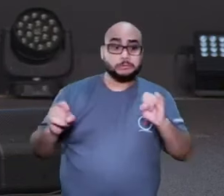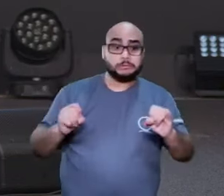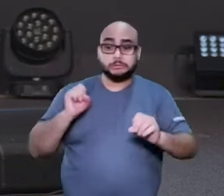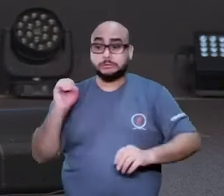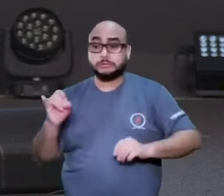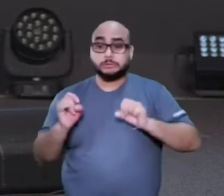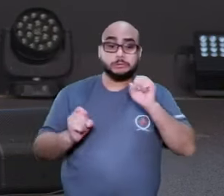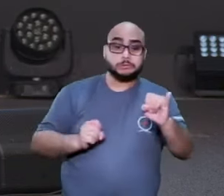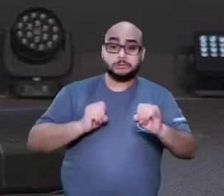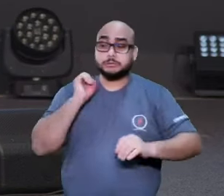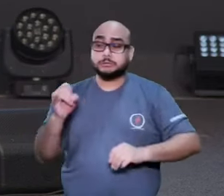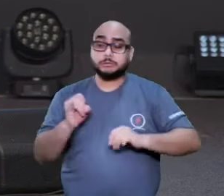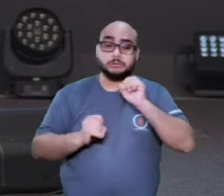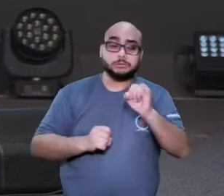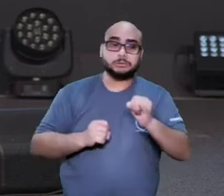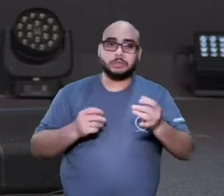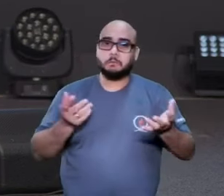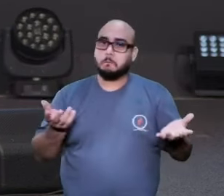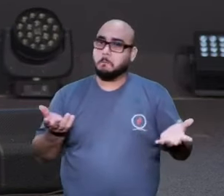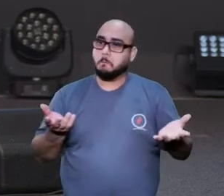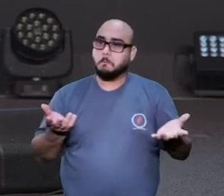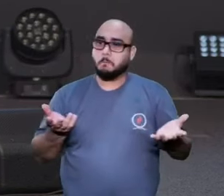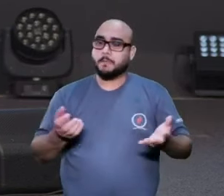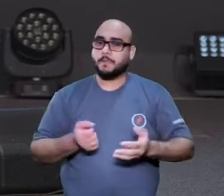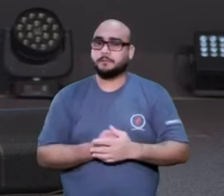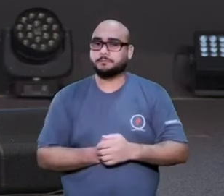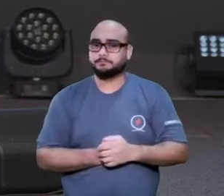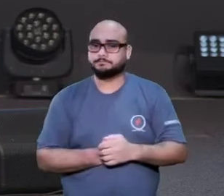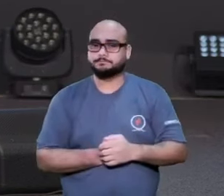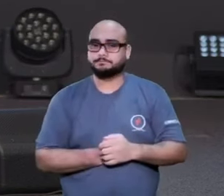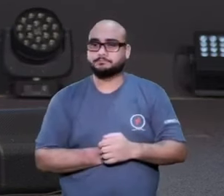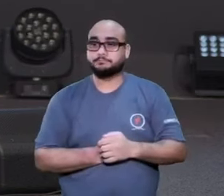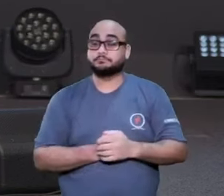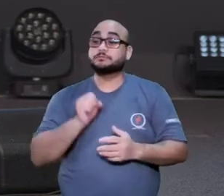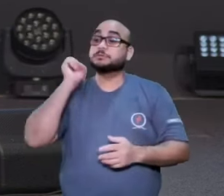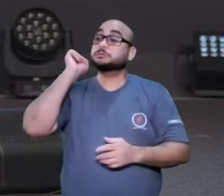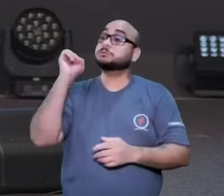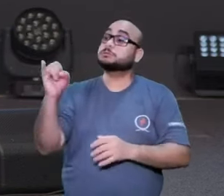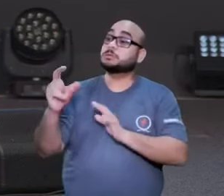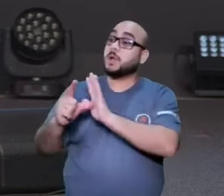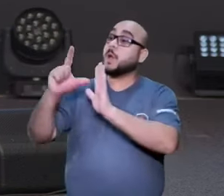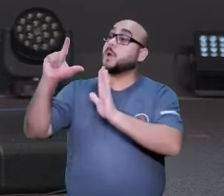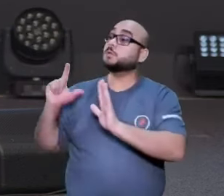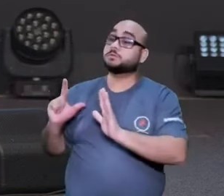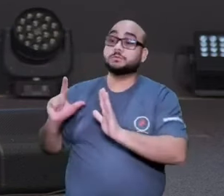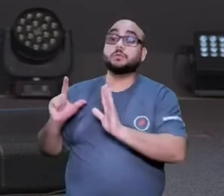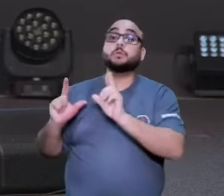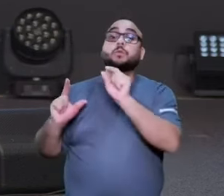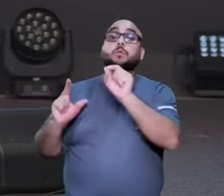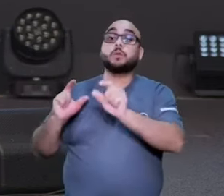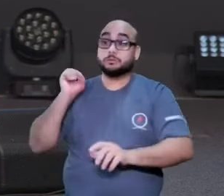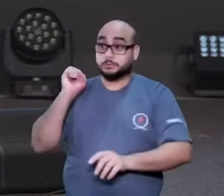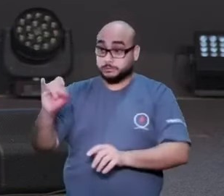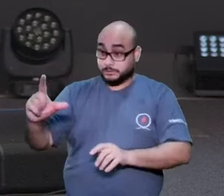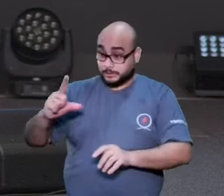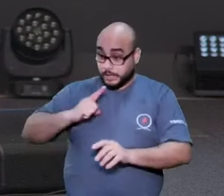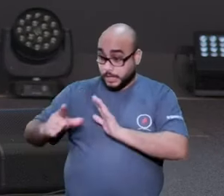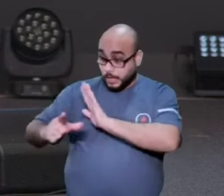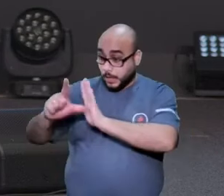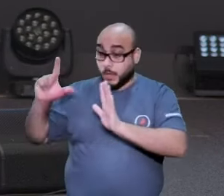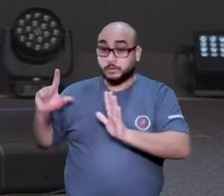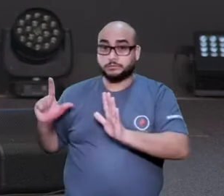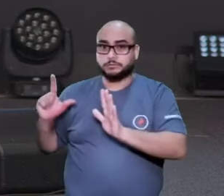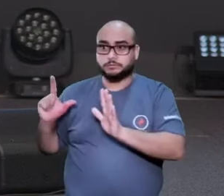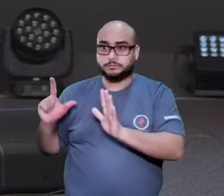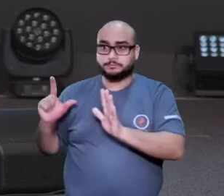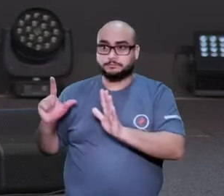respondesse se atendesse se socorresse se estivesse Se me